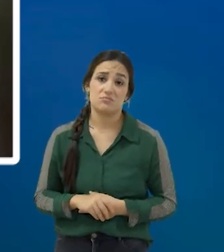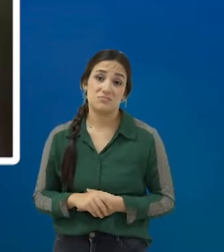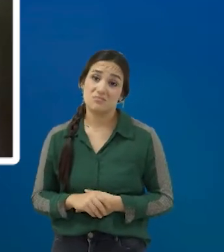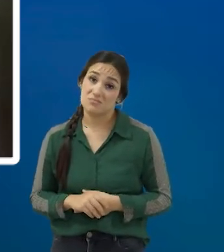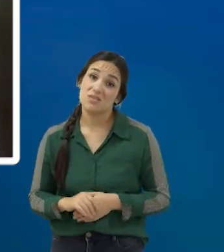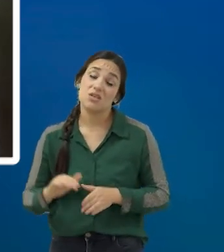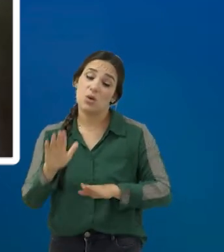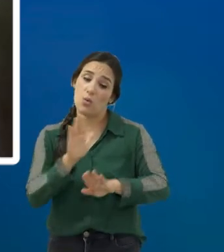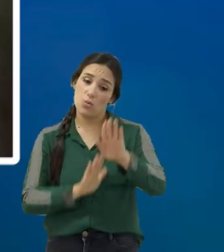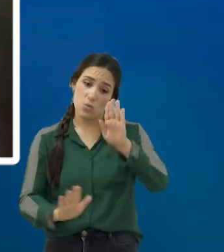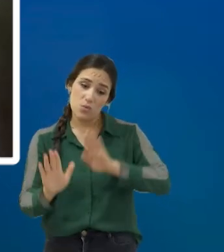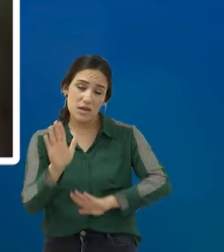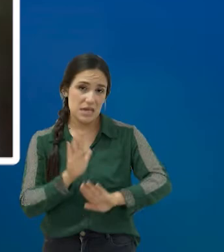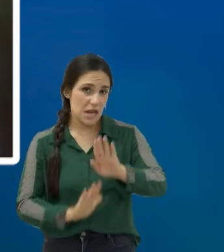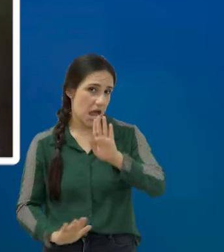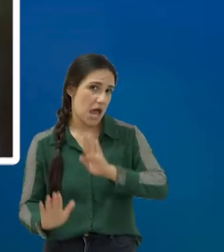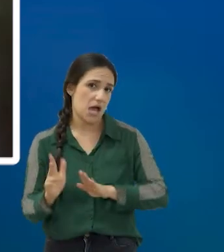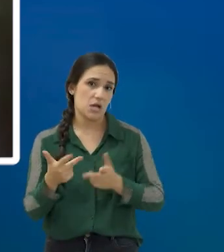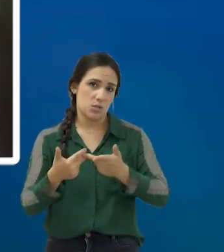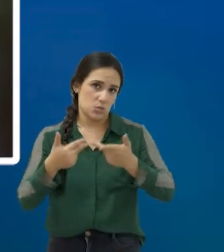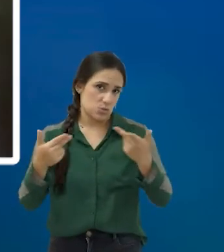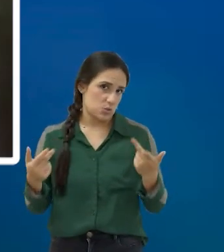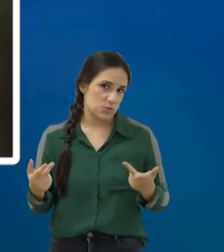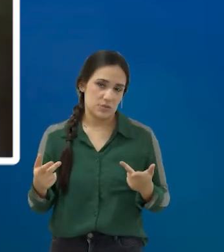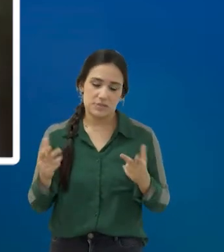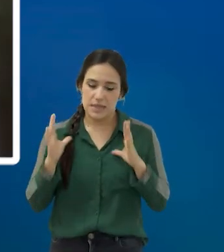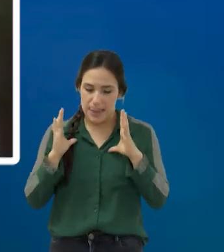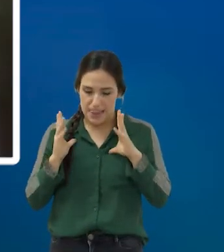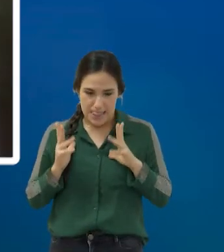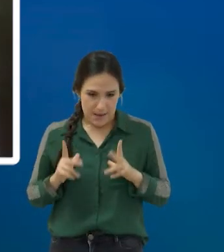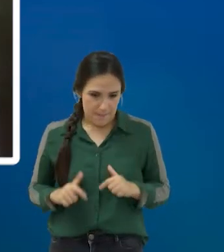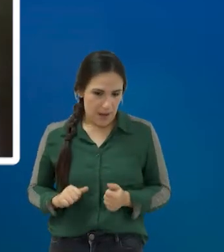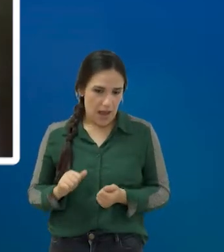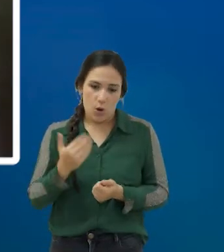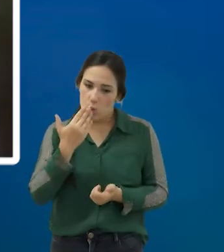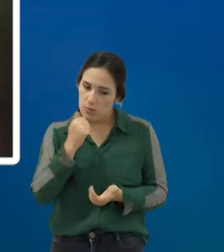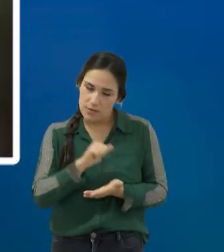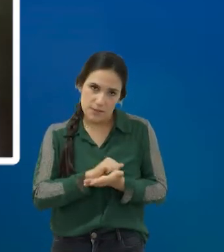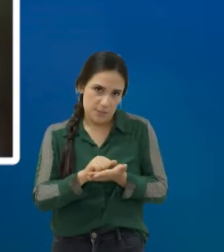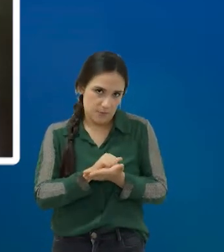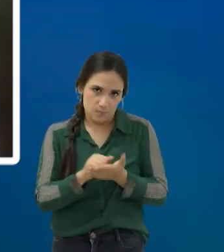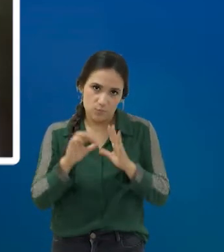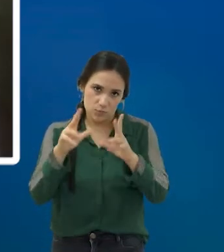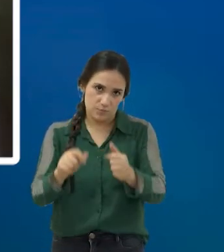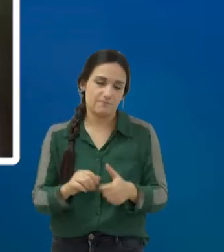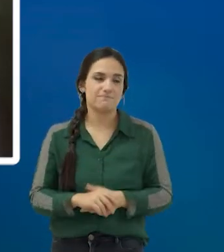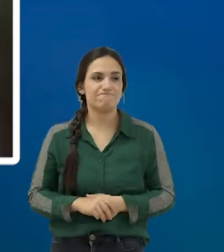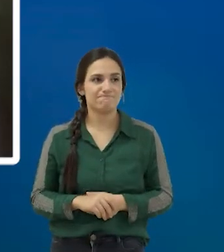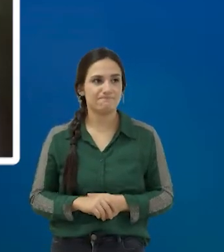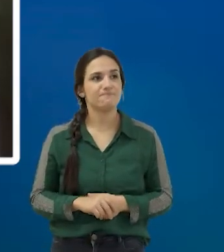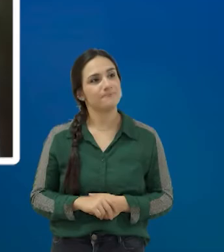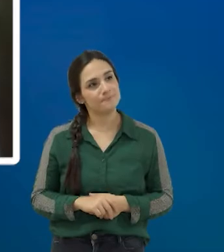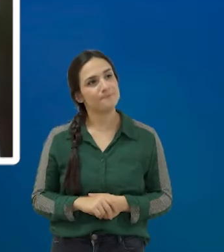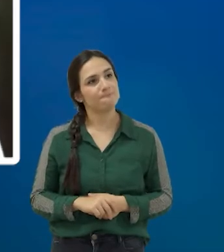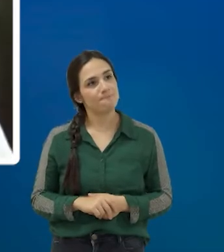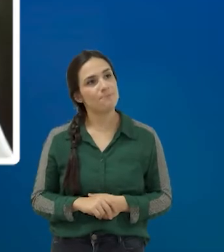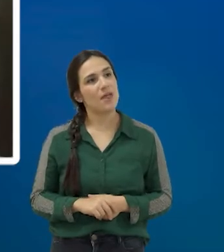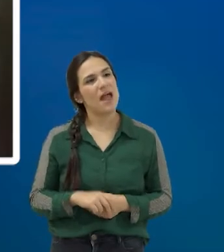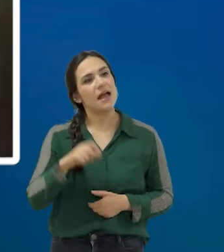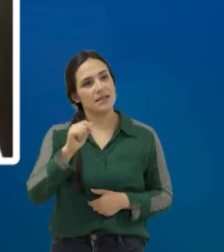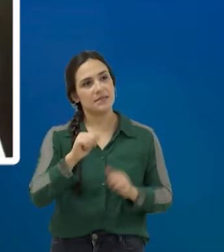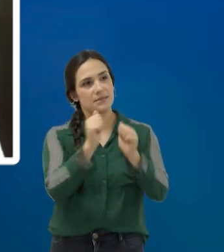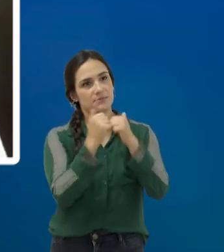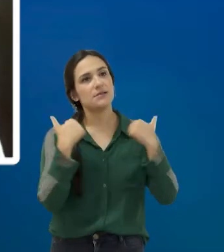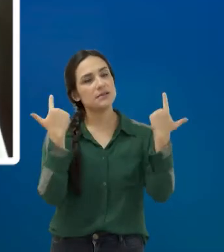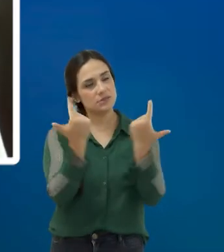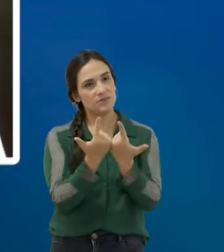os cuidados que toda pessoa tem que tomar, né? Com higiene de alimentos, etc. A gente está aqui numa